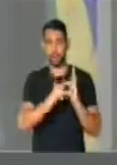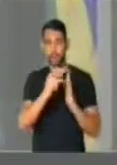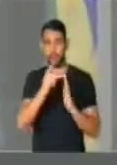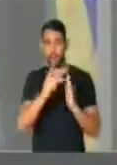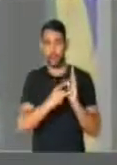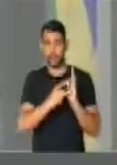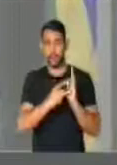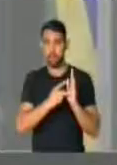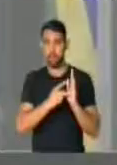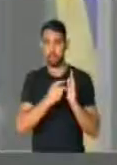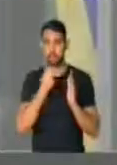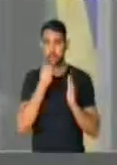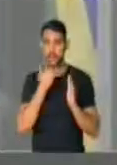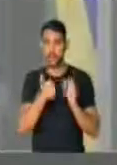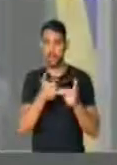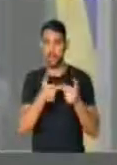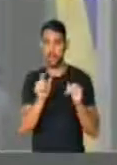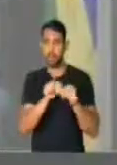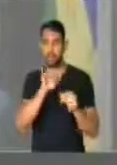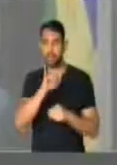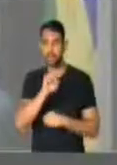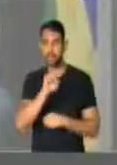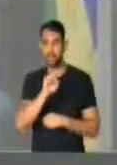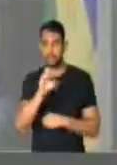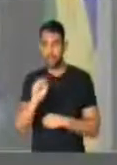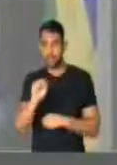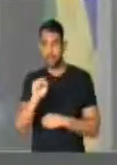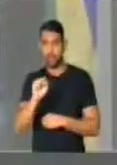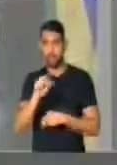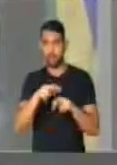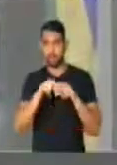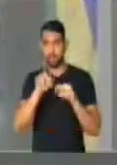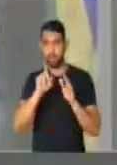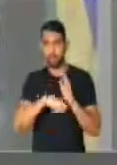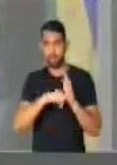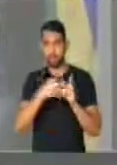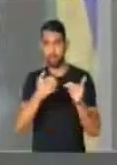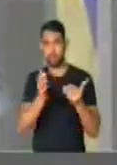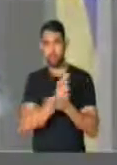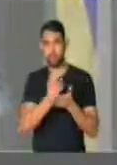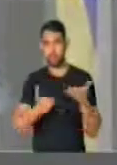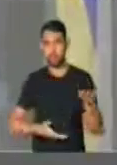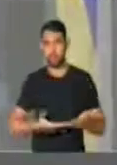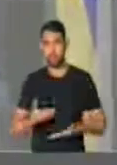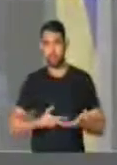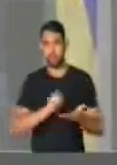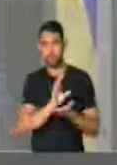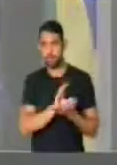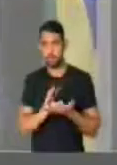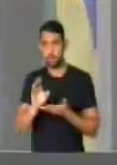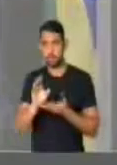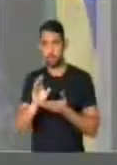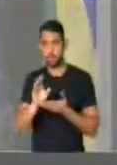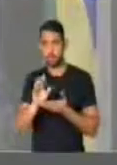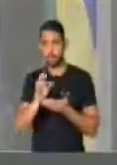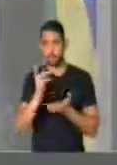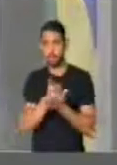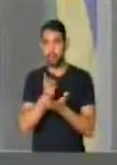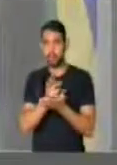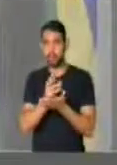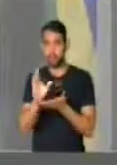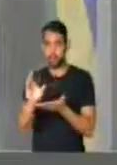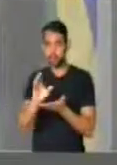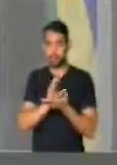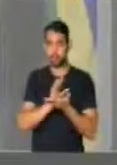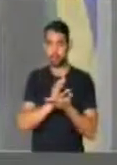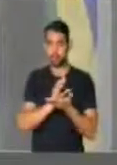justa de que o ISS, o Imposto sobre Serviço, seja devidamente